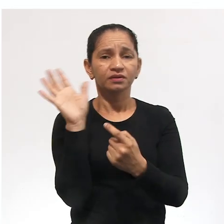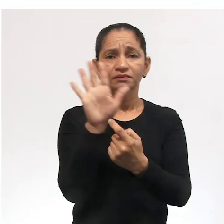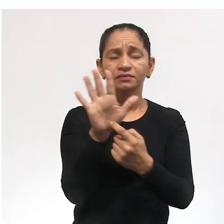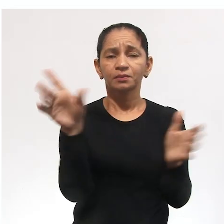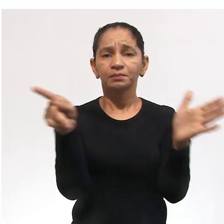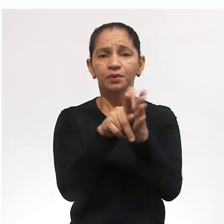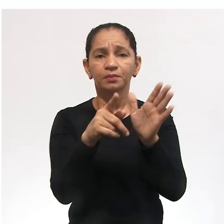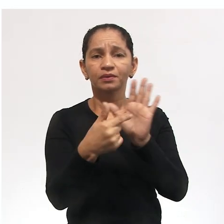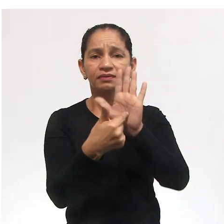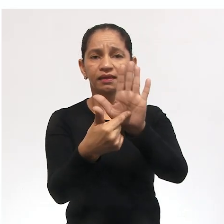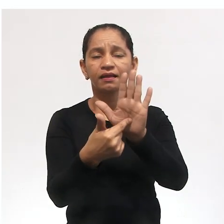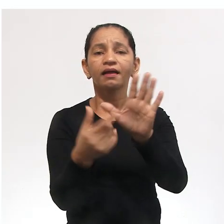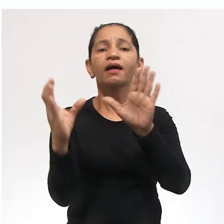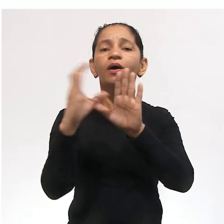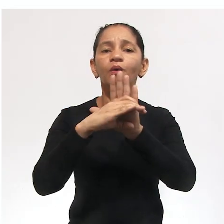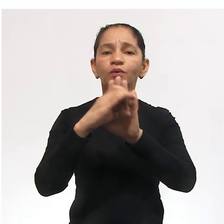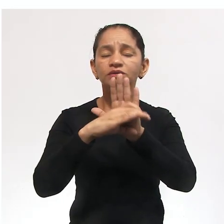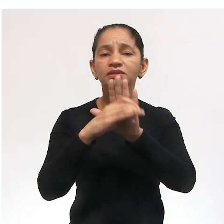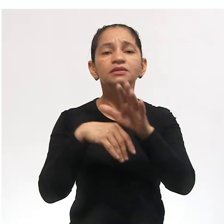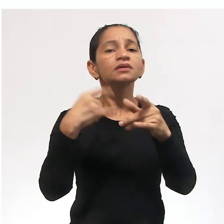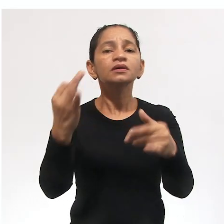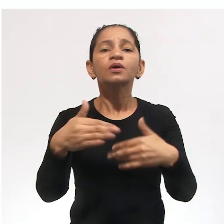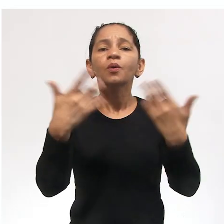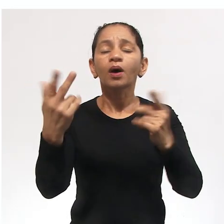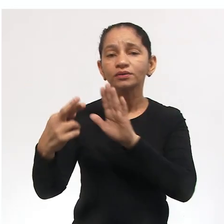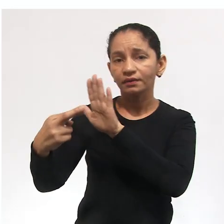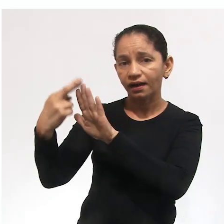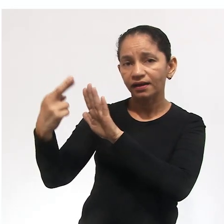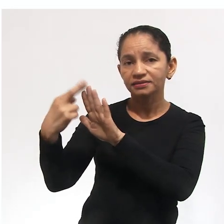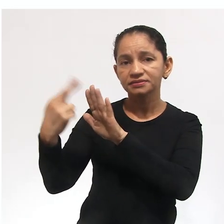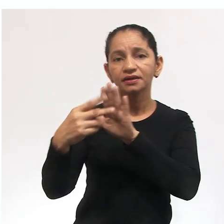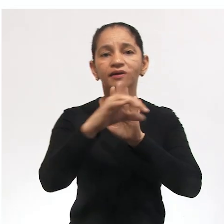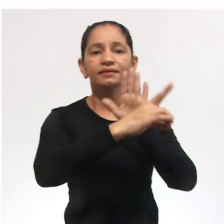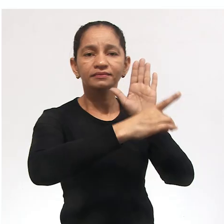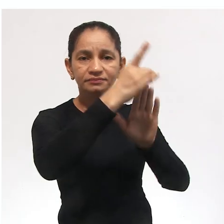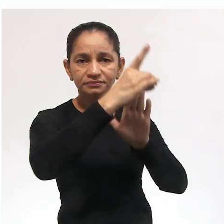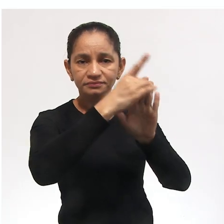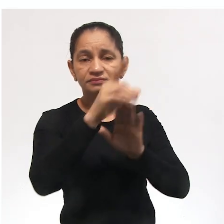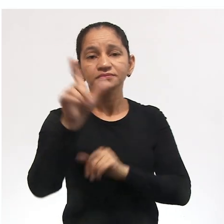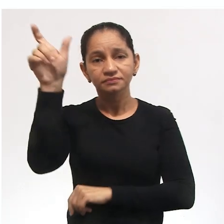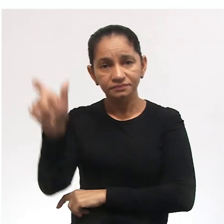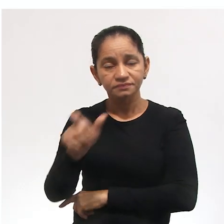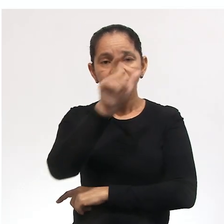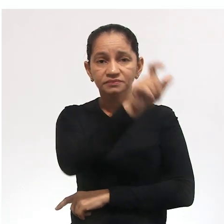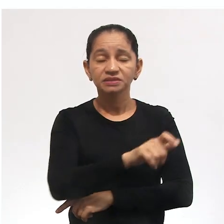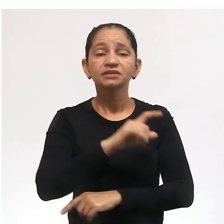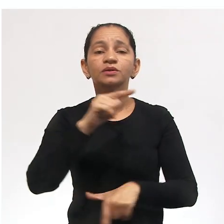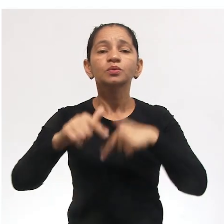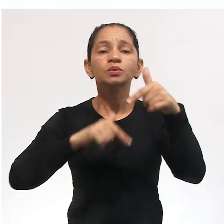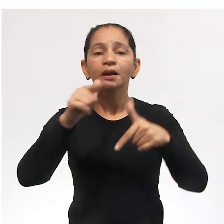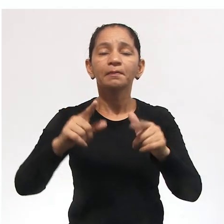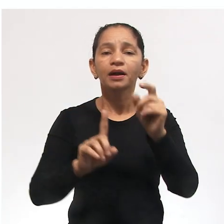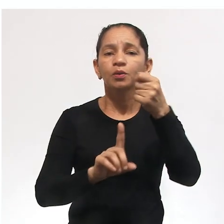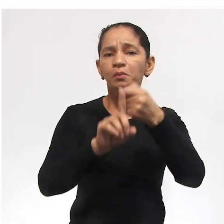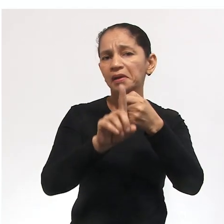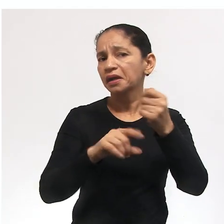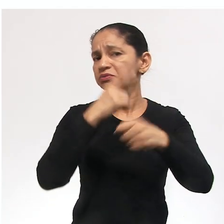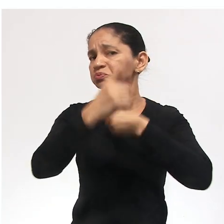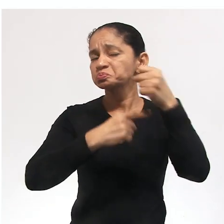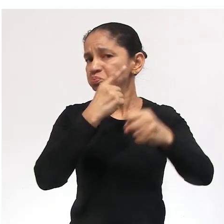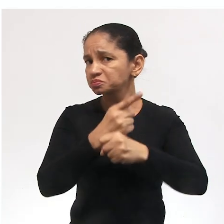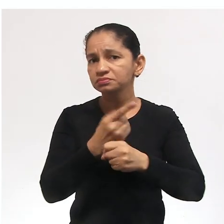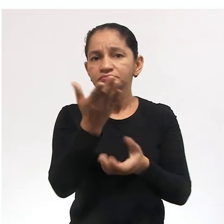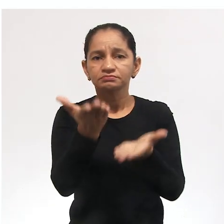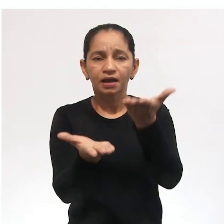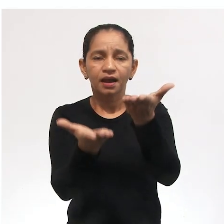própria, ela apresenta os eventos relacionados às receitas e despesas, que trata de demonstração do resultado do exercício, em complemento ao nosso